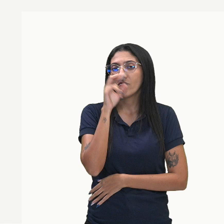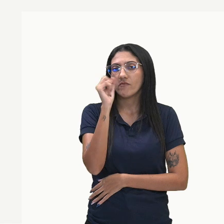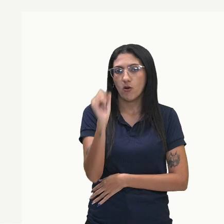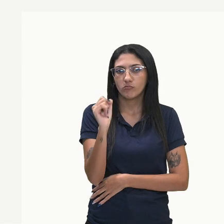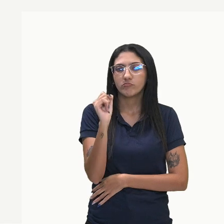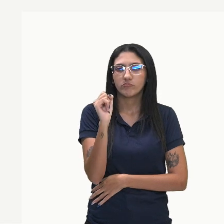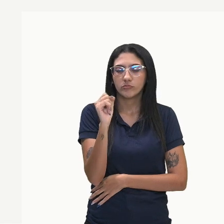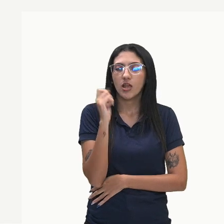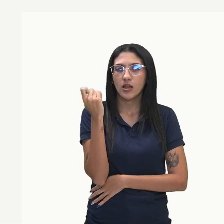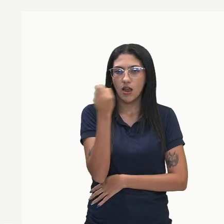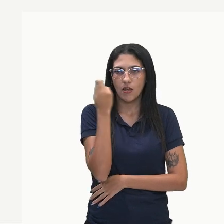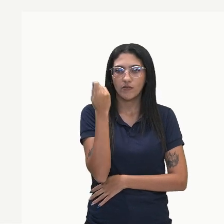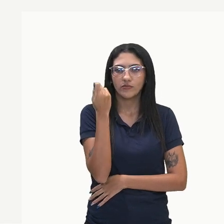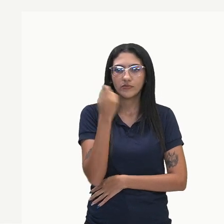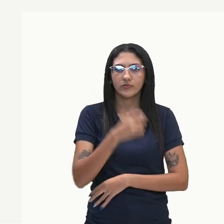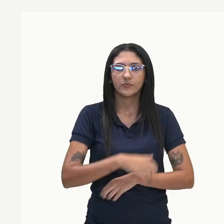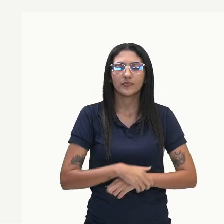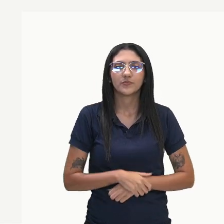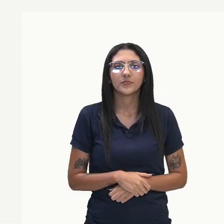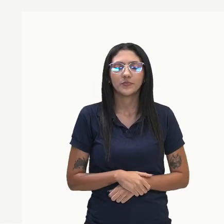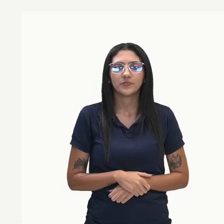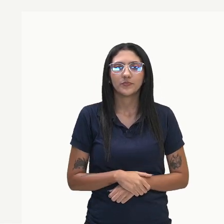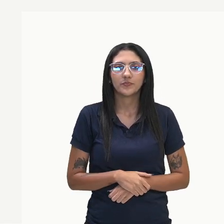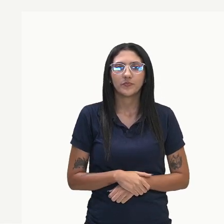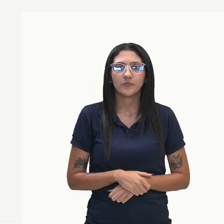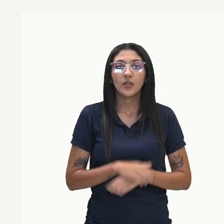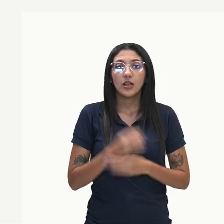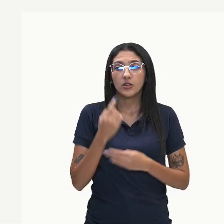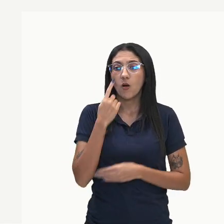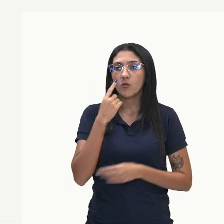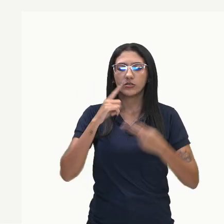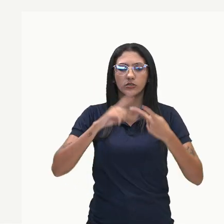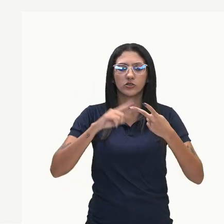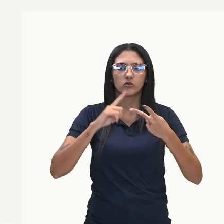grave, tá bom? Então, o transformante ele vai